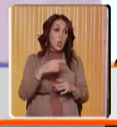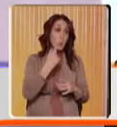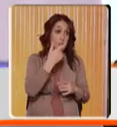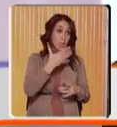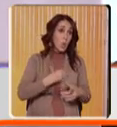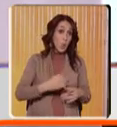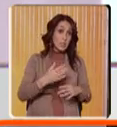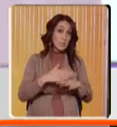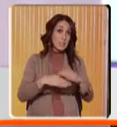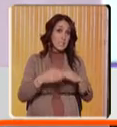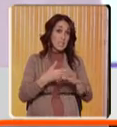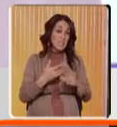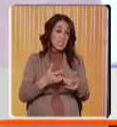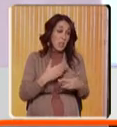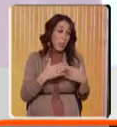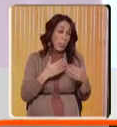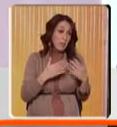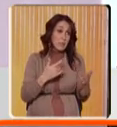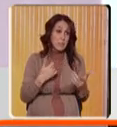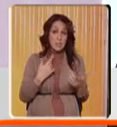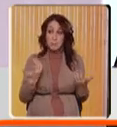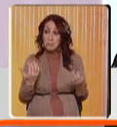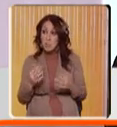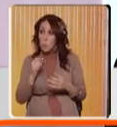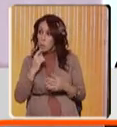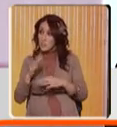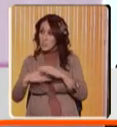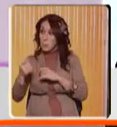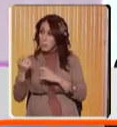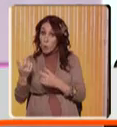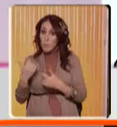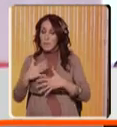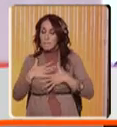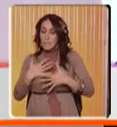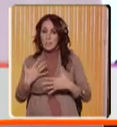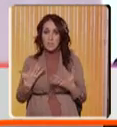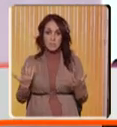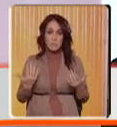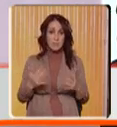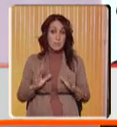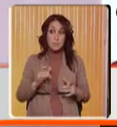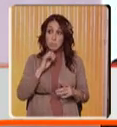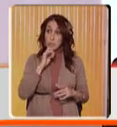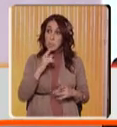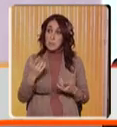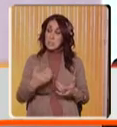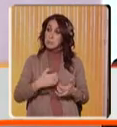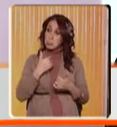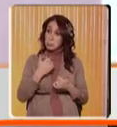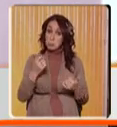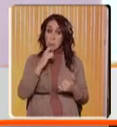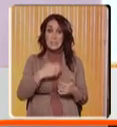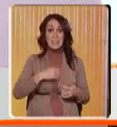sexualmente tenha, não é? Aliás, o facto de satisfação sexual pode nem sequer implicar atividade sexual. Pode